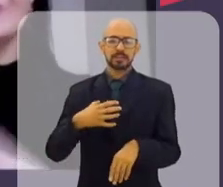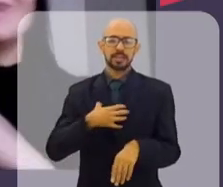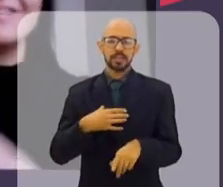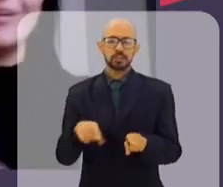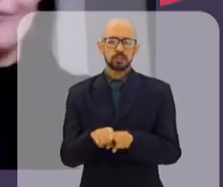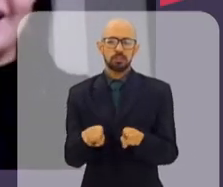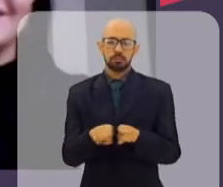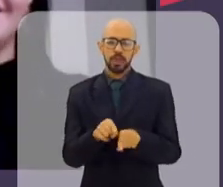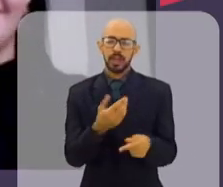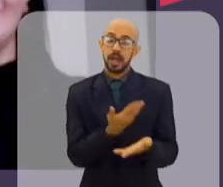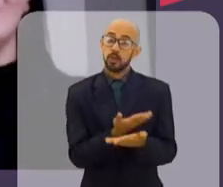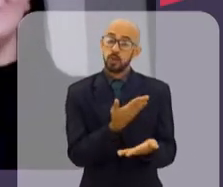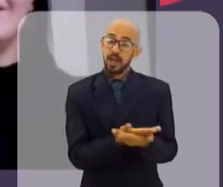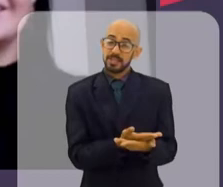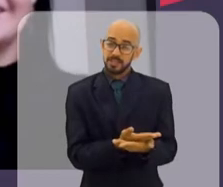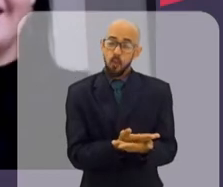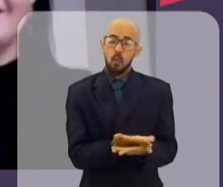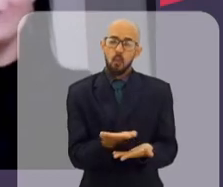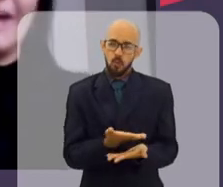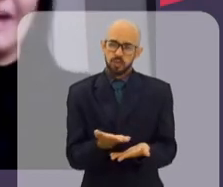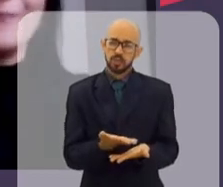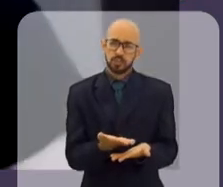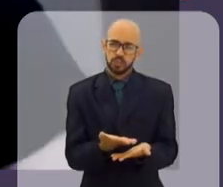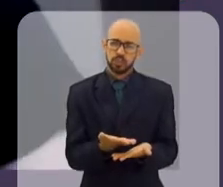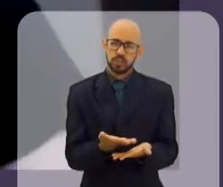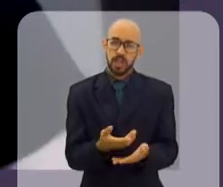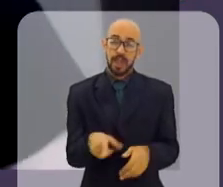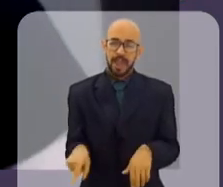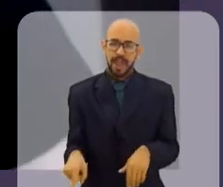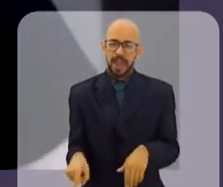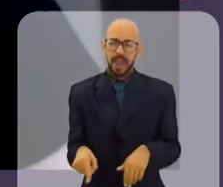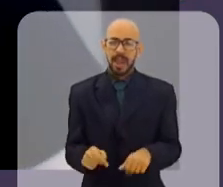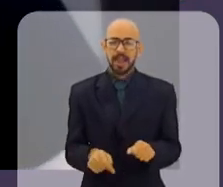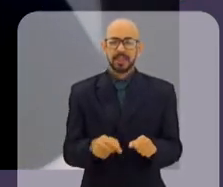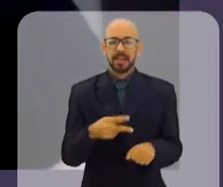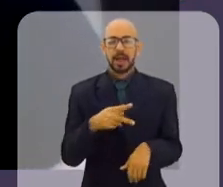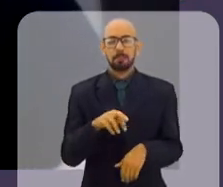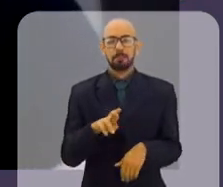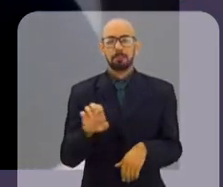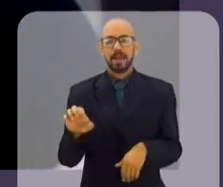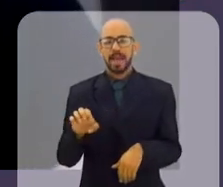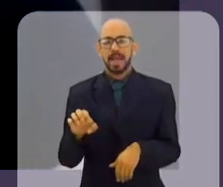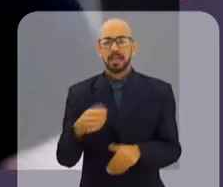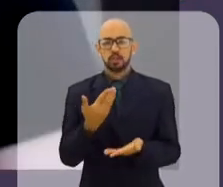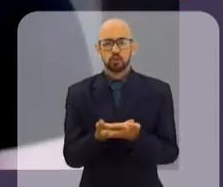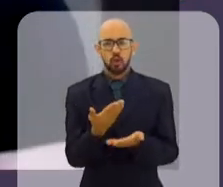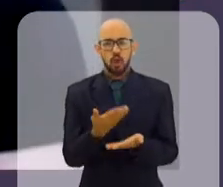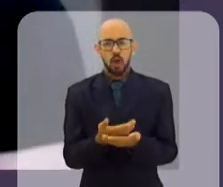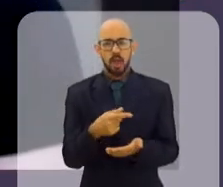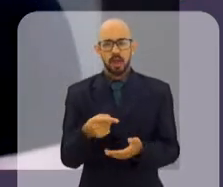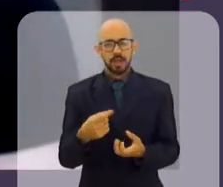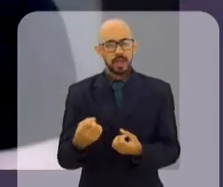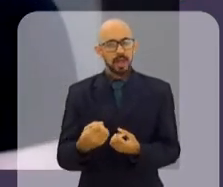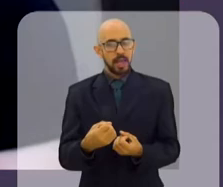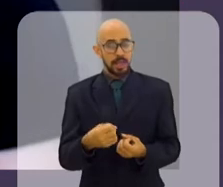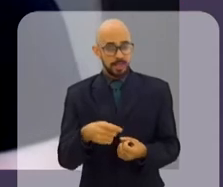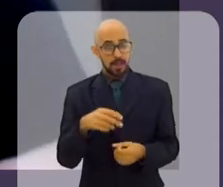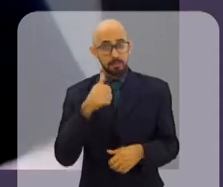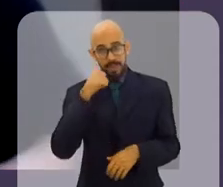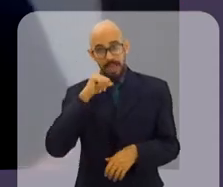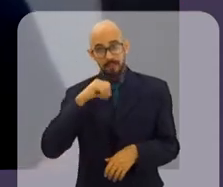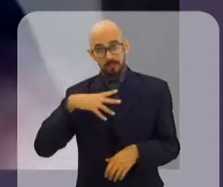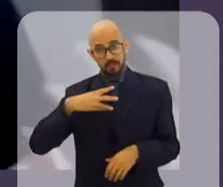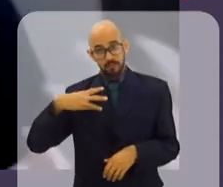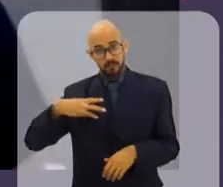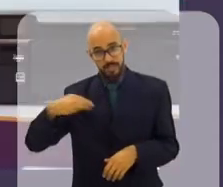na educação básica. Hoje ela está no pré, e esses dias ela veio para mim falando: mamãe, minha professora hoje ensinou que a gente não